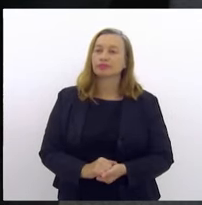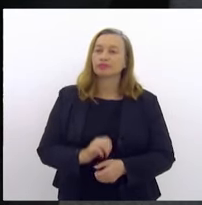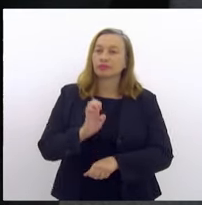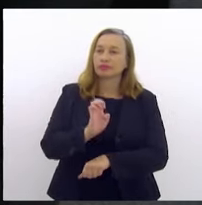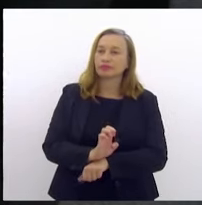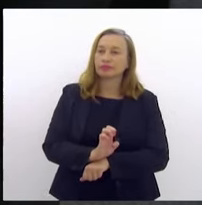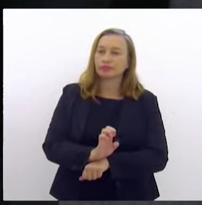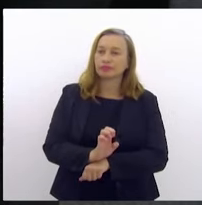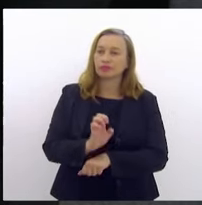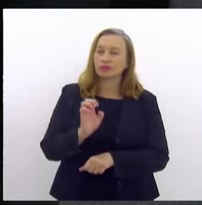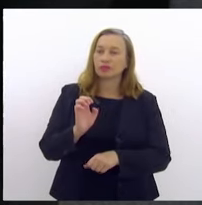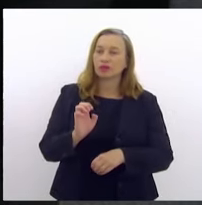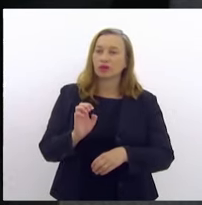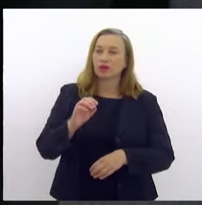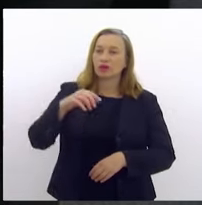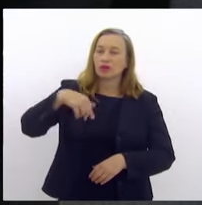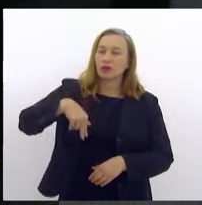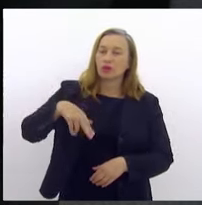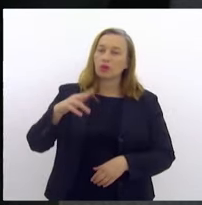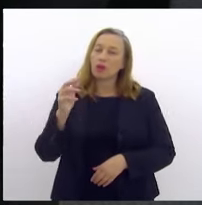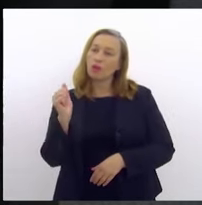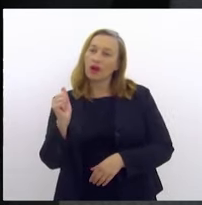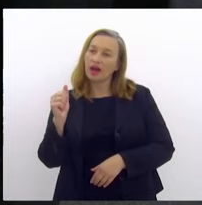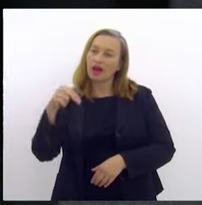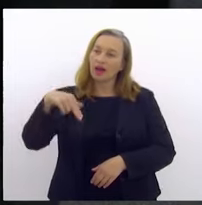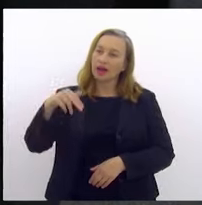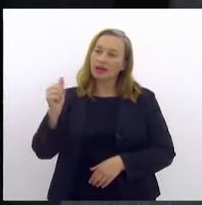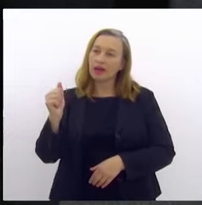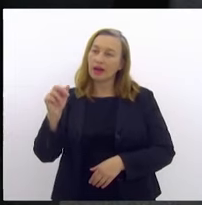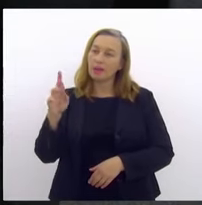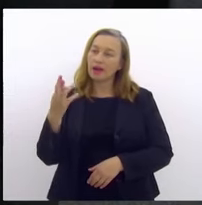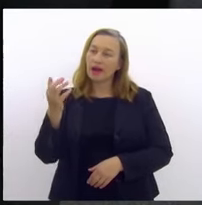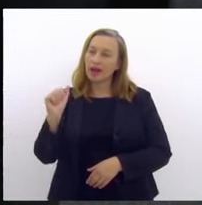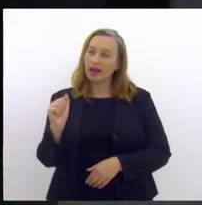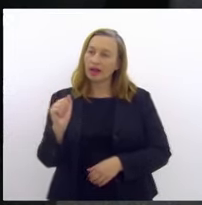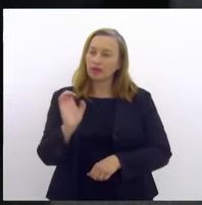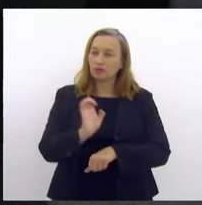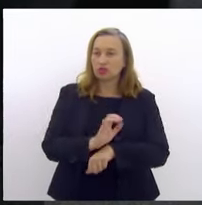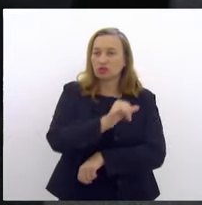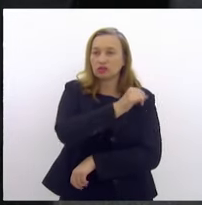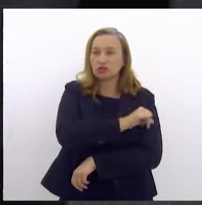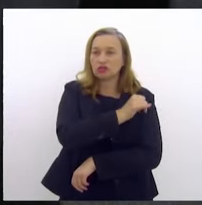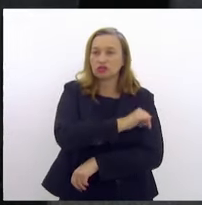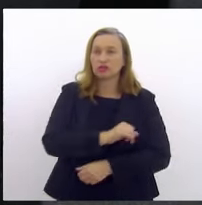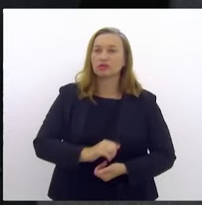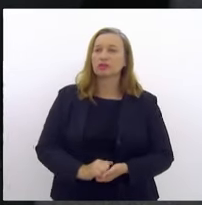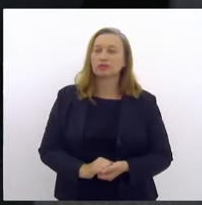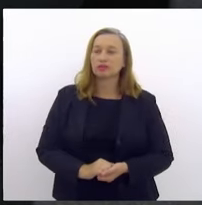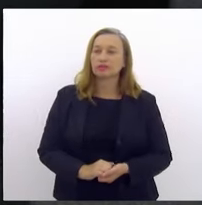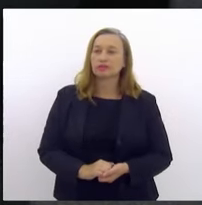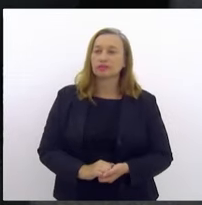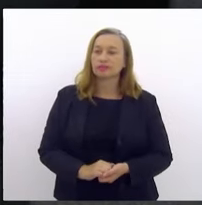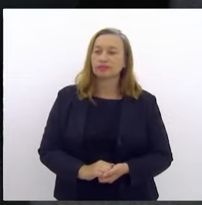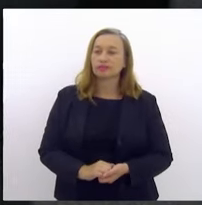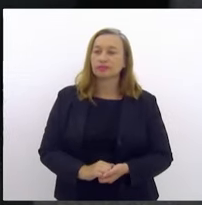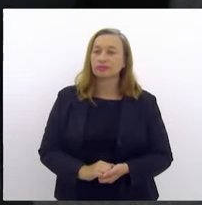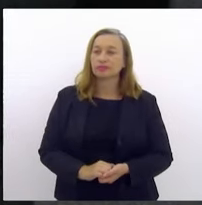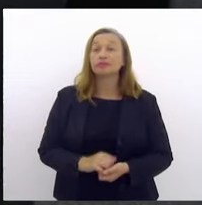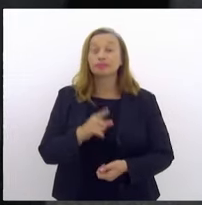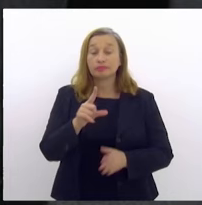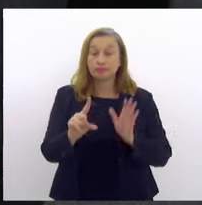da Guanabara se fundir com o Estado do Rio de Janeiro. Esta